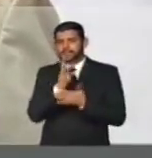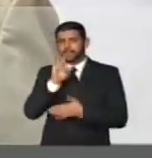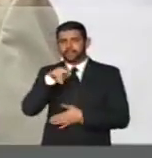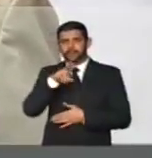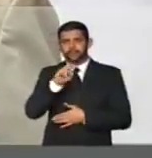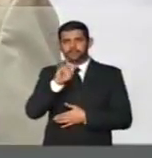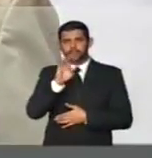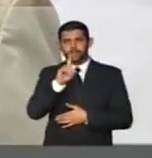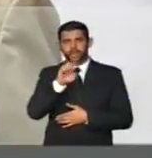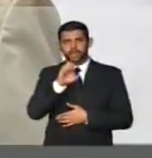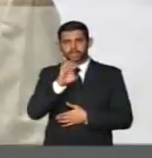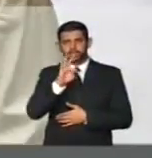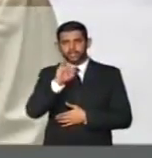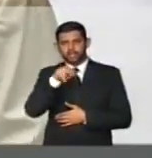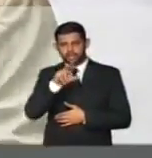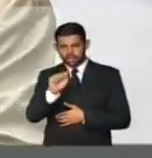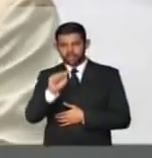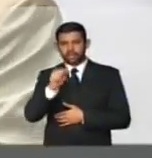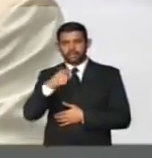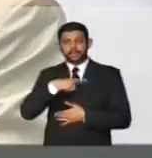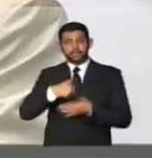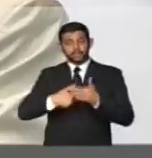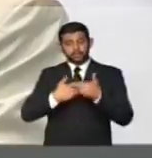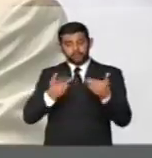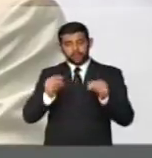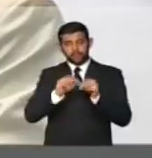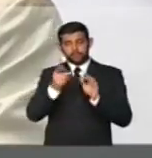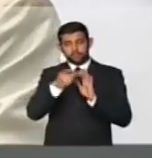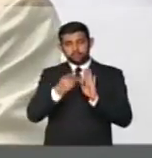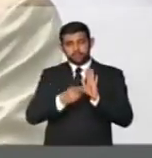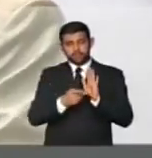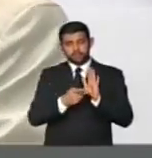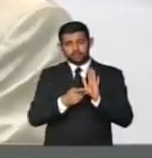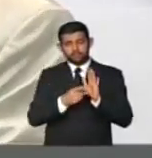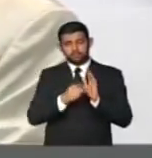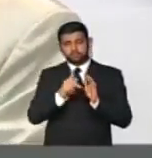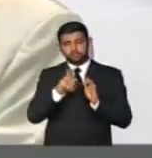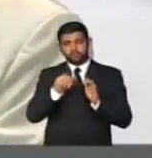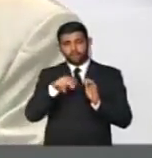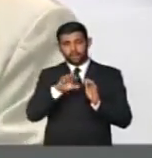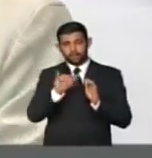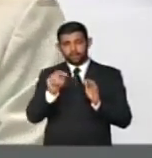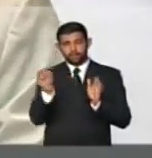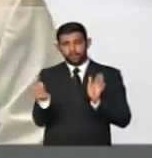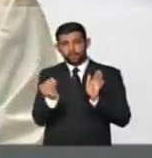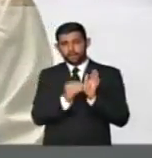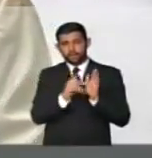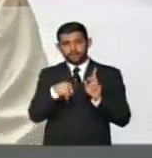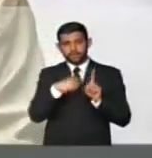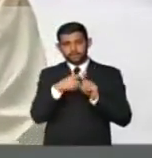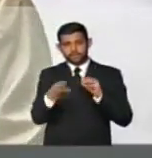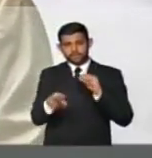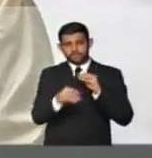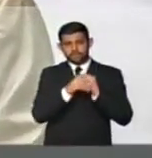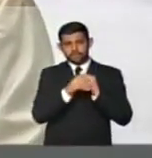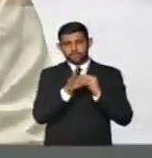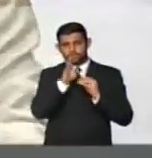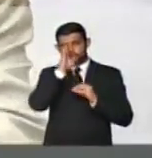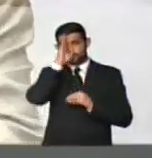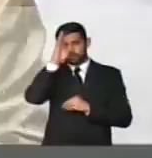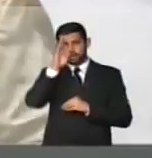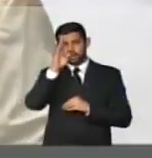Transnordestina. Tanto é que agora no plano plurianual, eu coloquei uma das minhas emendas, a